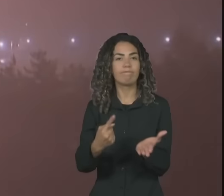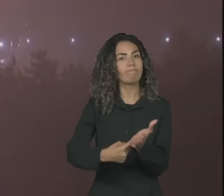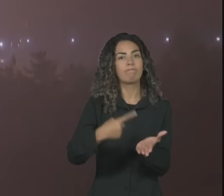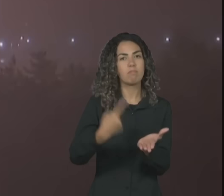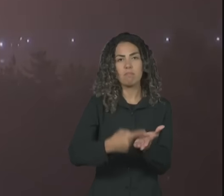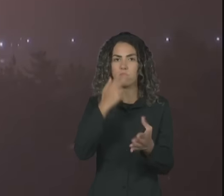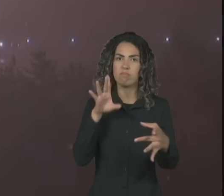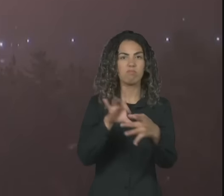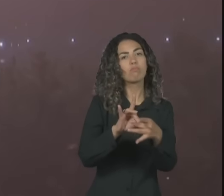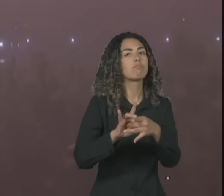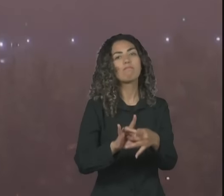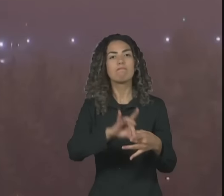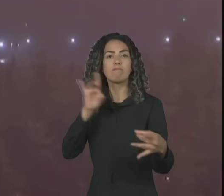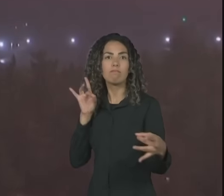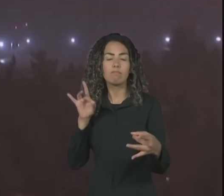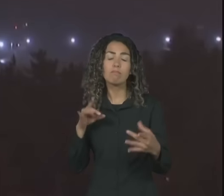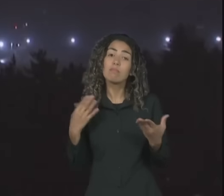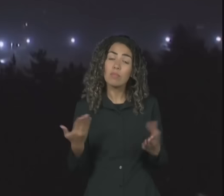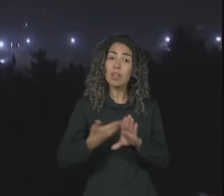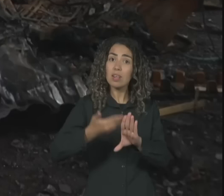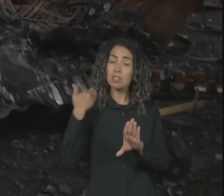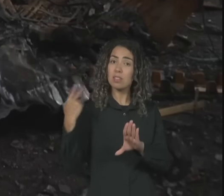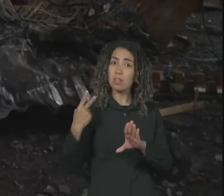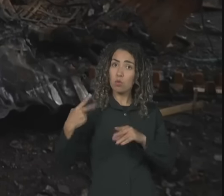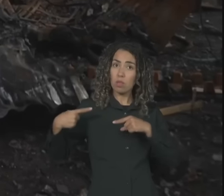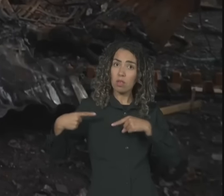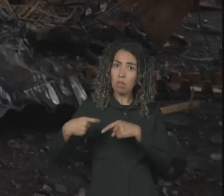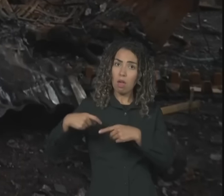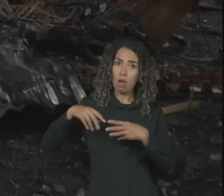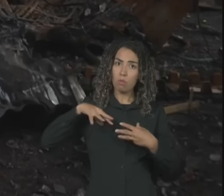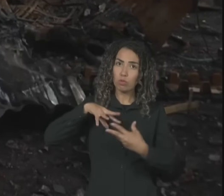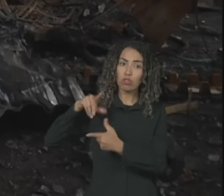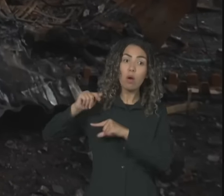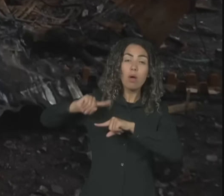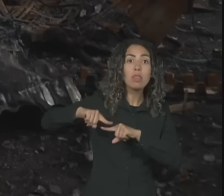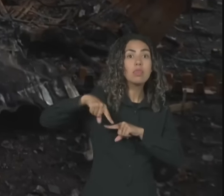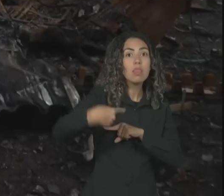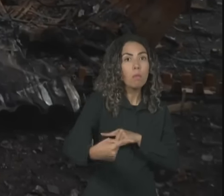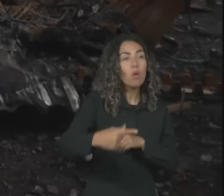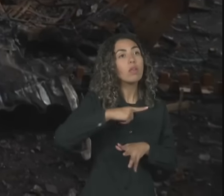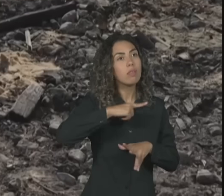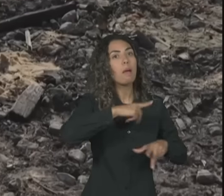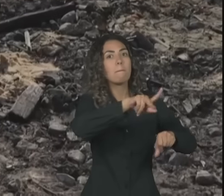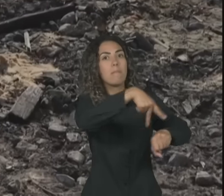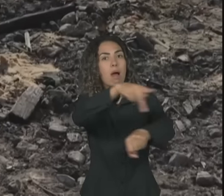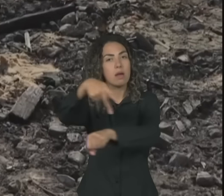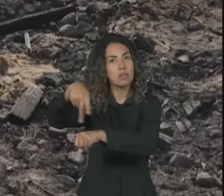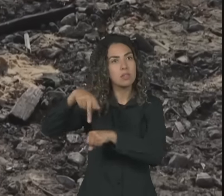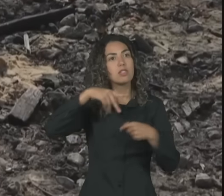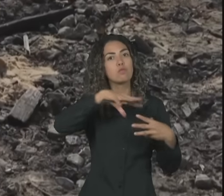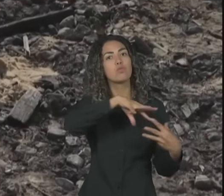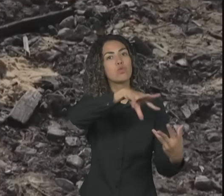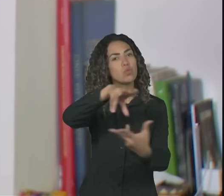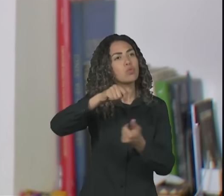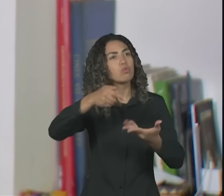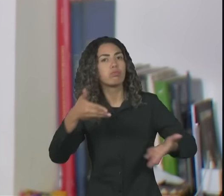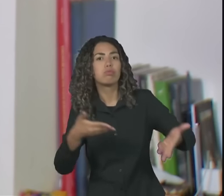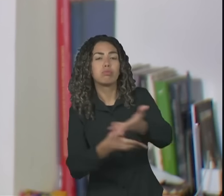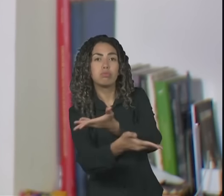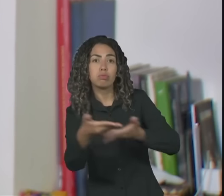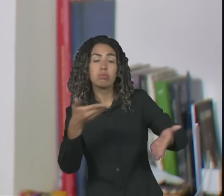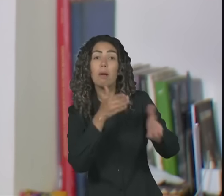da Segunda Guerra Mundial, baseada no multilateralismo. Consequência, aumento dos gastos militares.